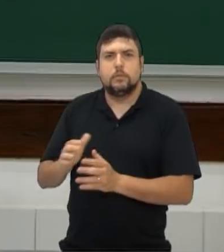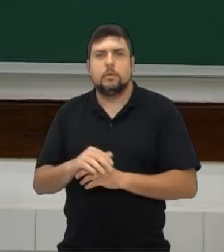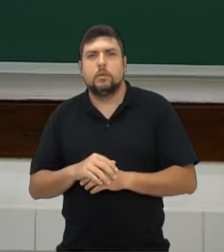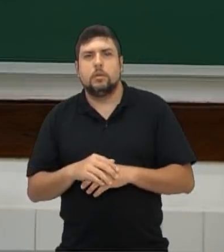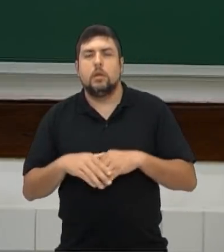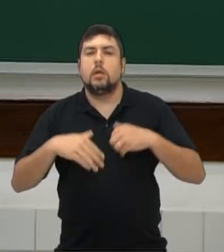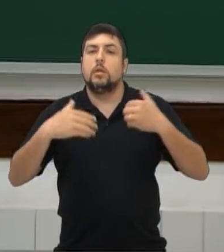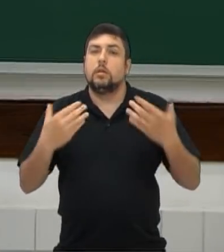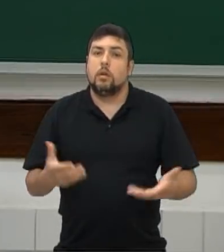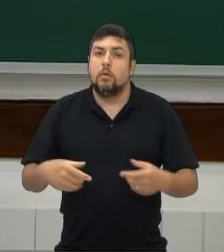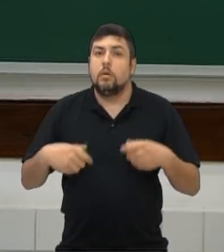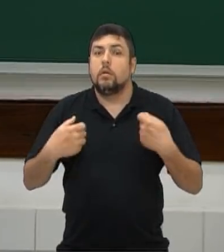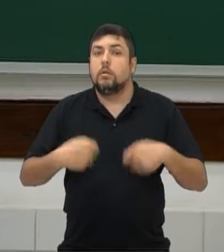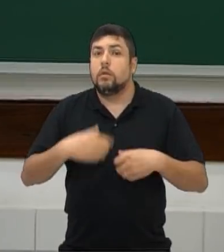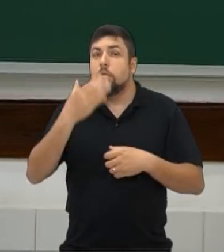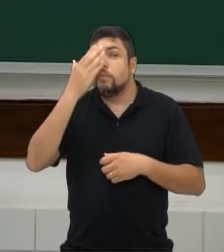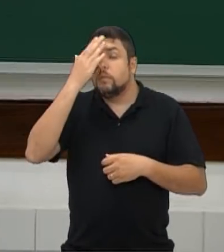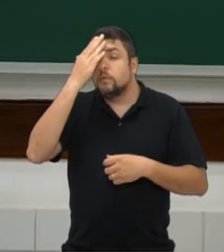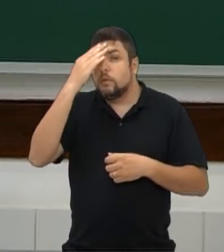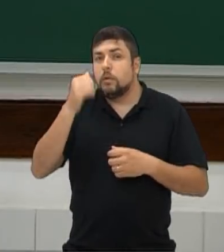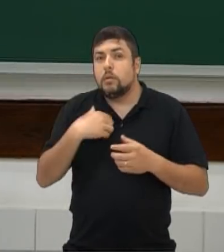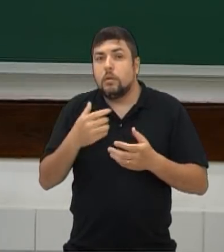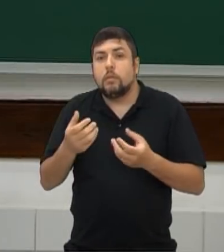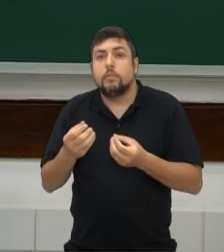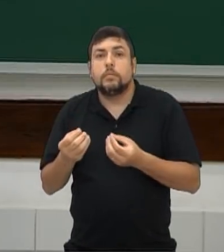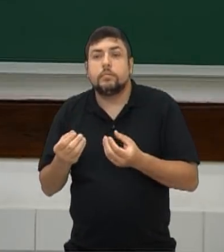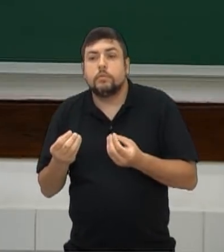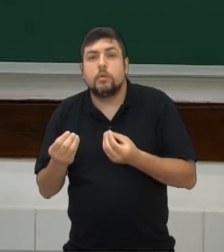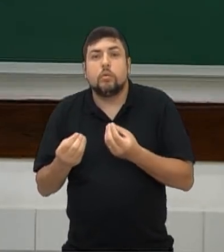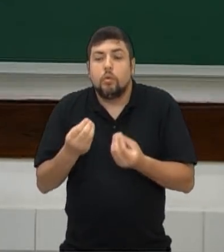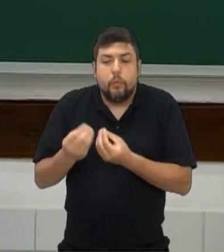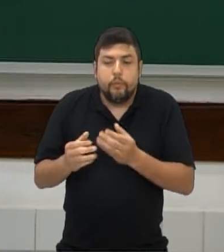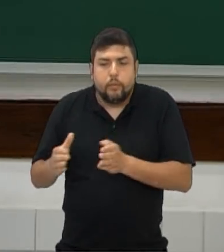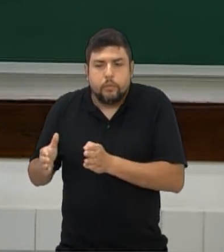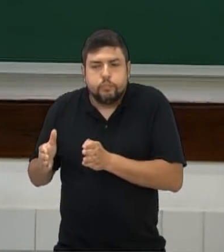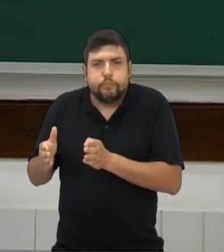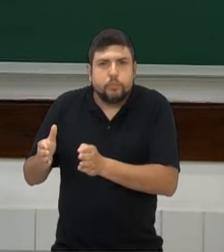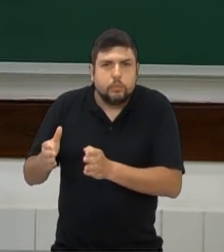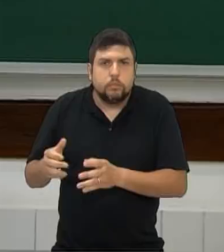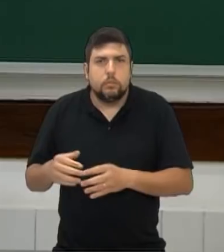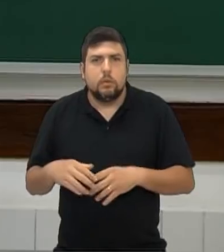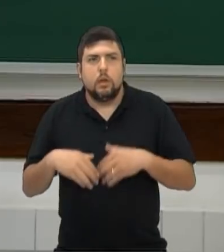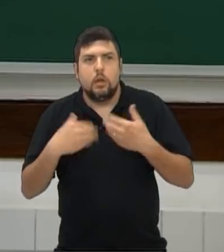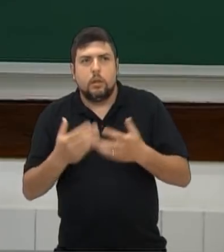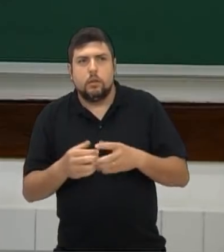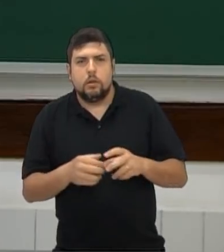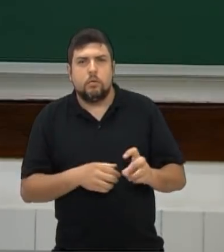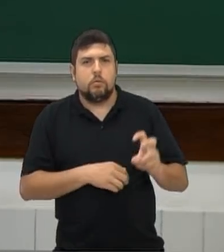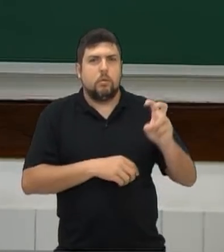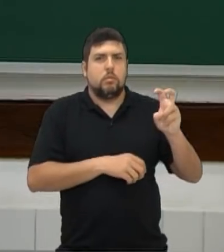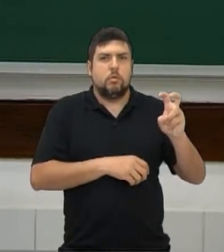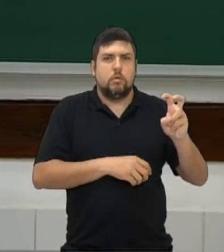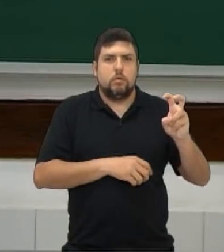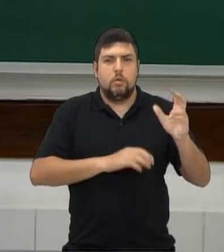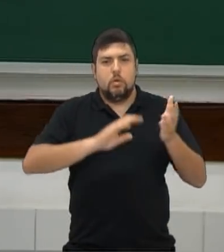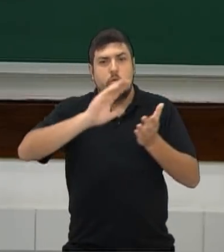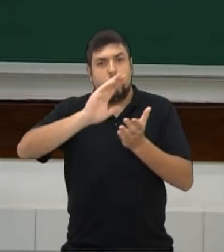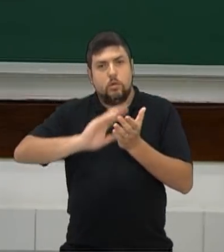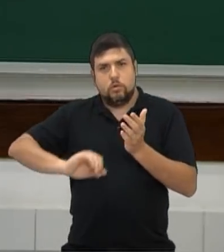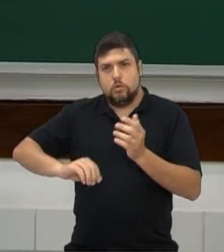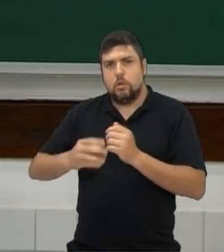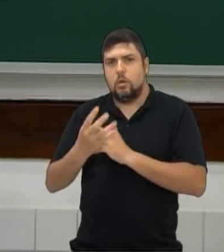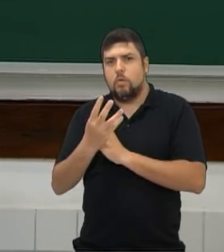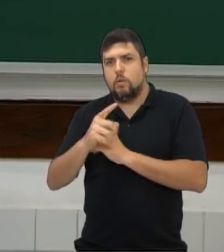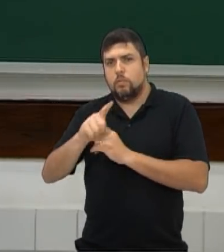eu preciso saber quanto vai sobrar. Por isso que eu tenho que tirar dos 5 metros da parede os